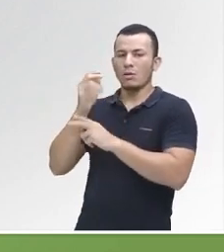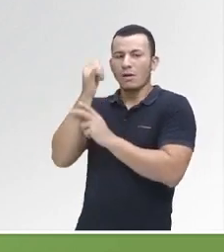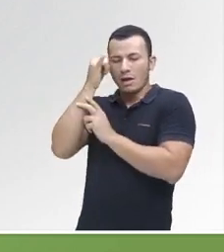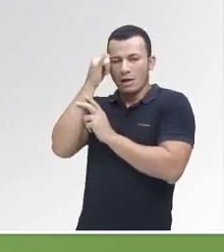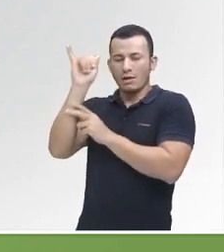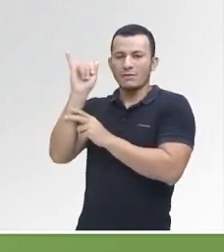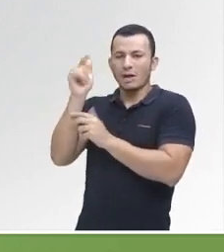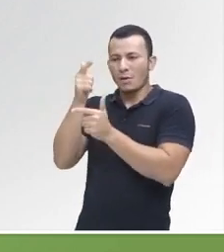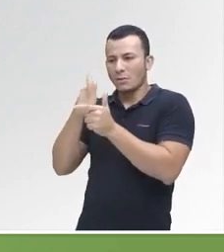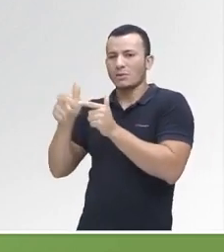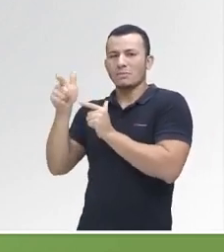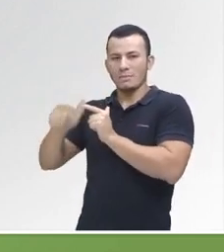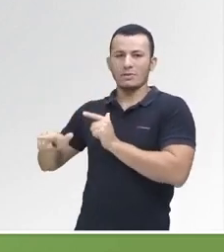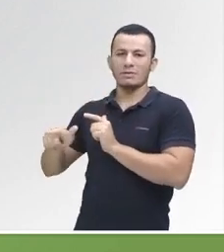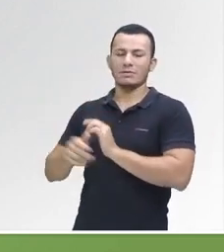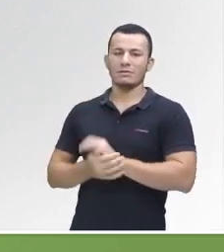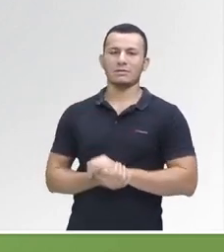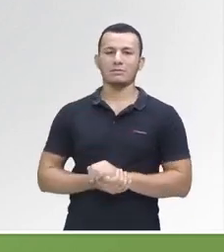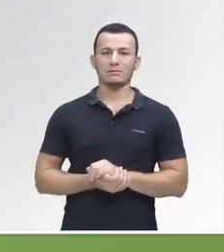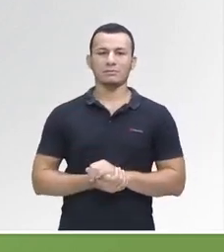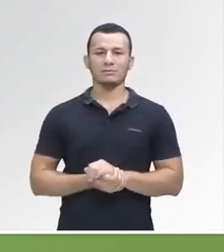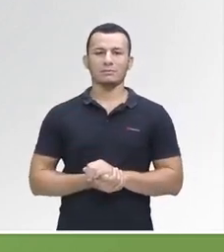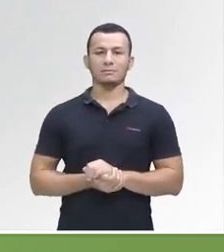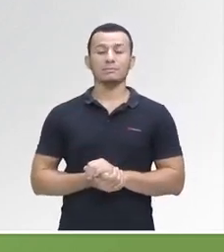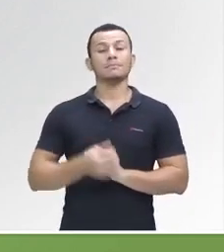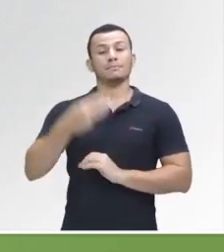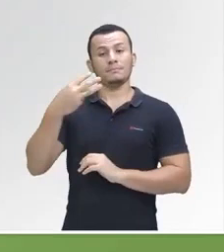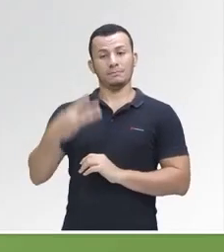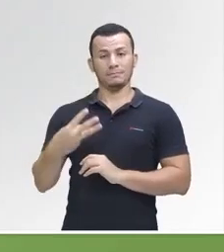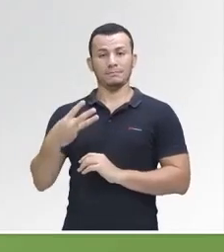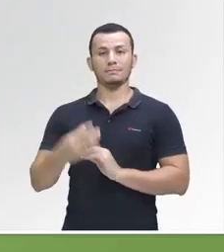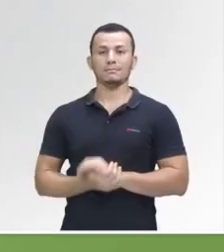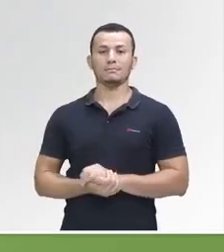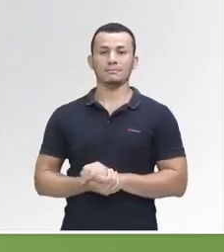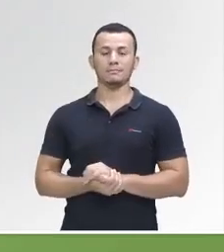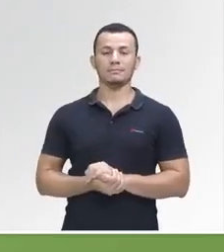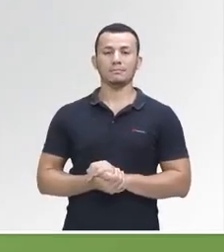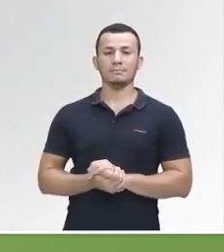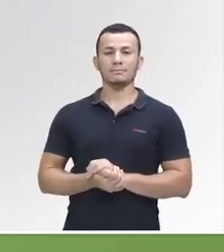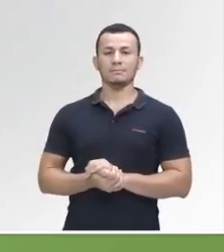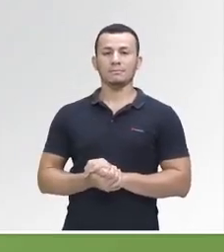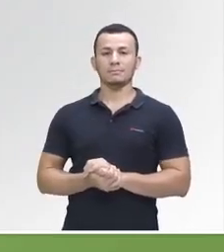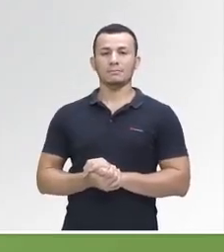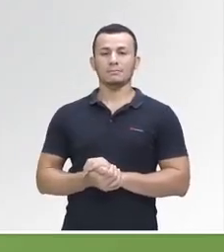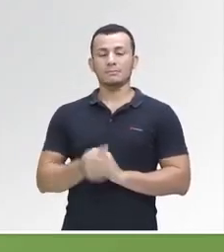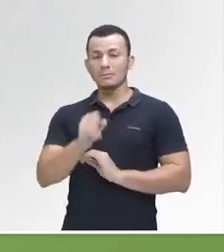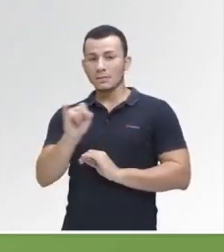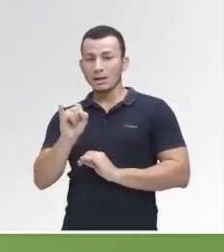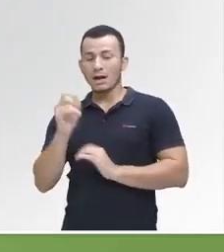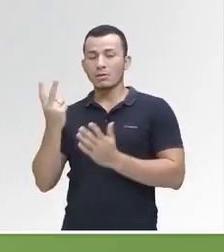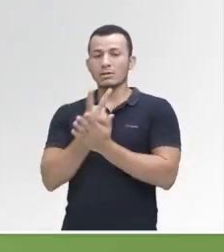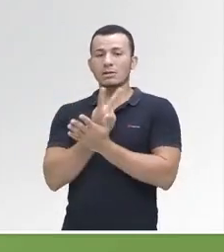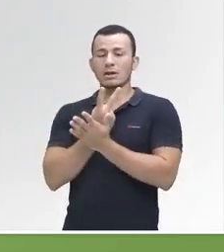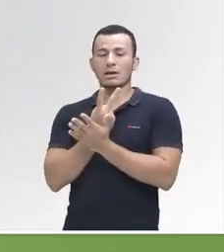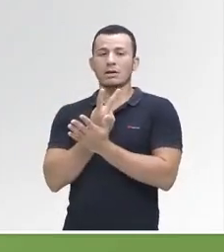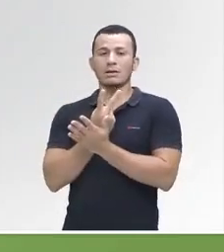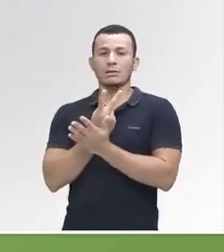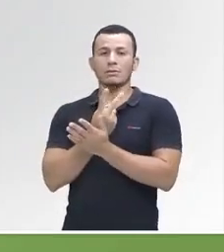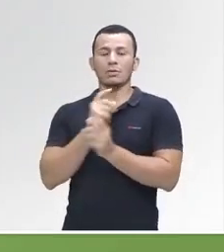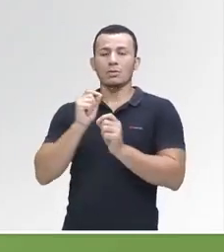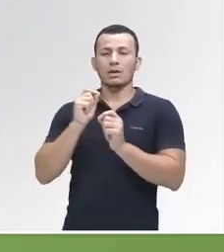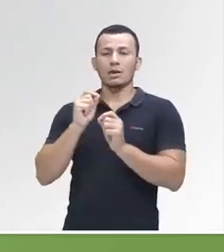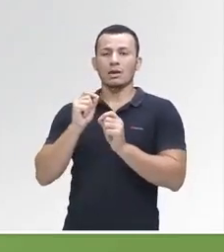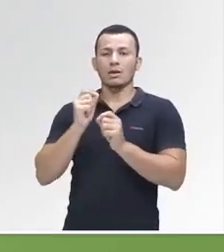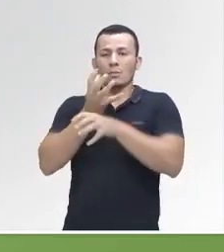ferimentos. Muito bem. Vamos para a terceira questão. Em caso de acidente com fratura, o que deve ser feito?